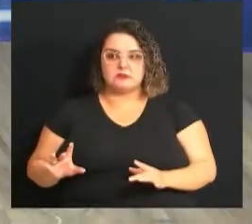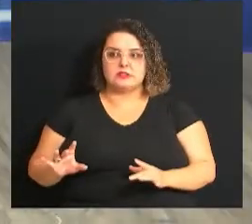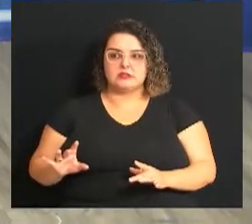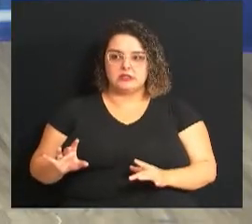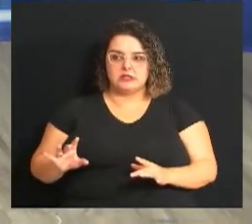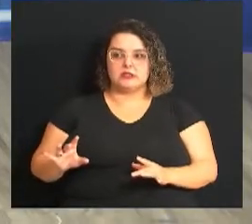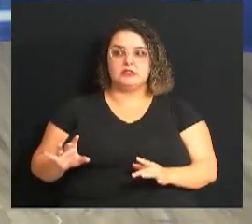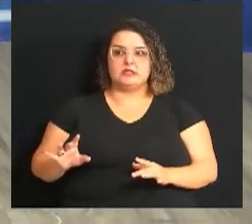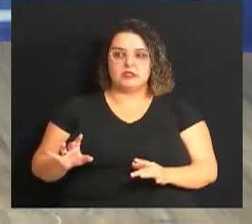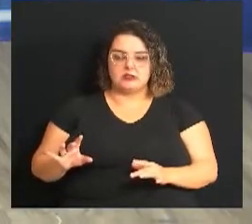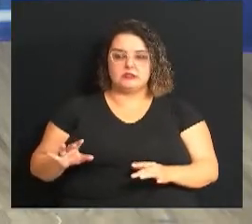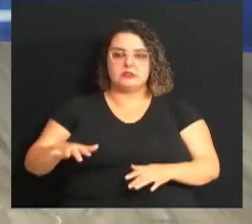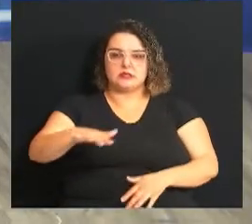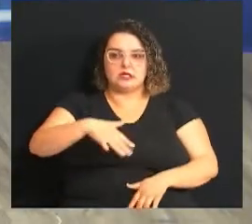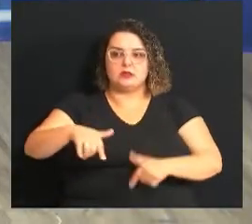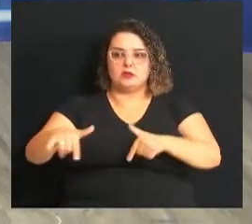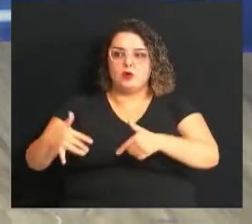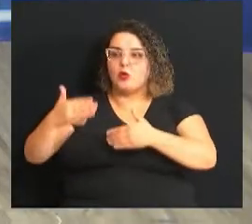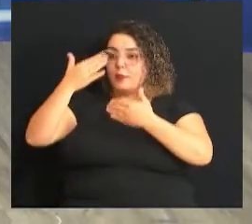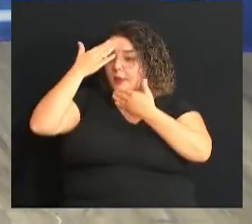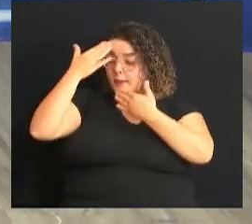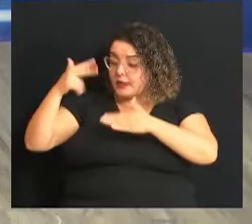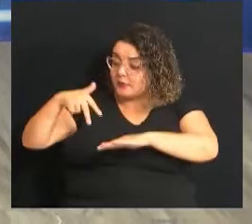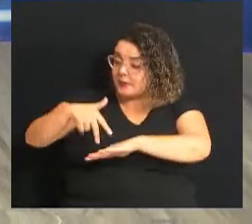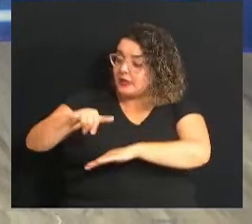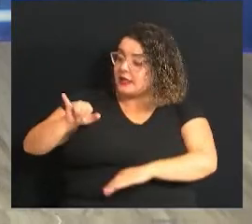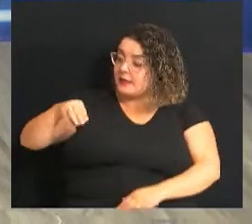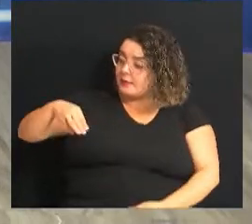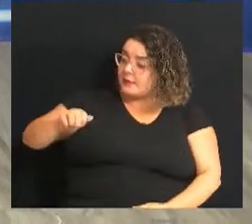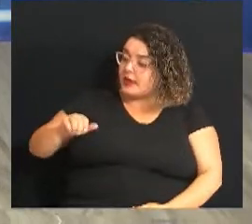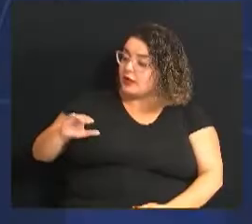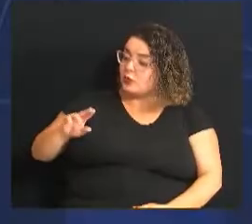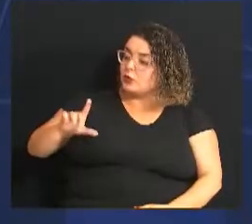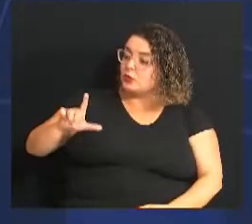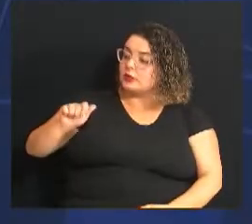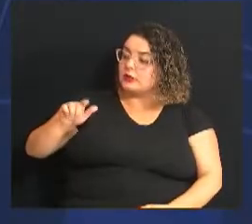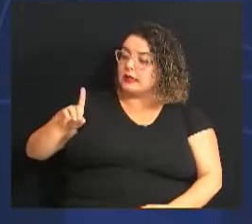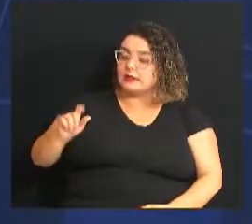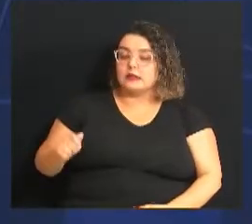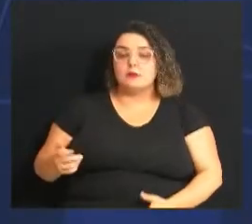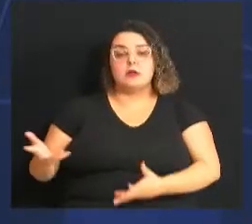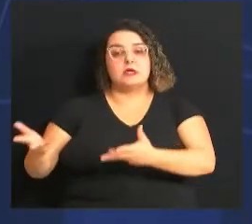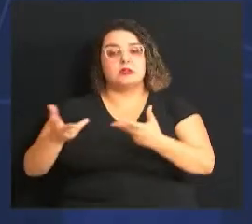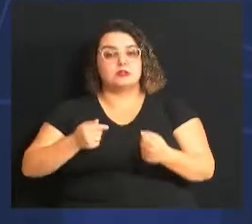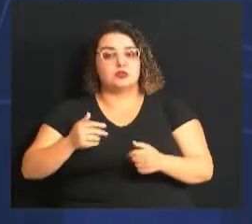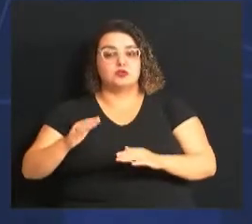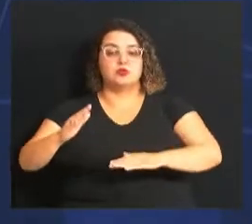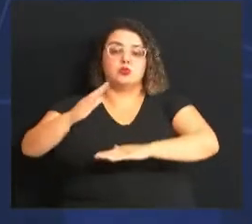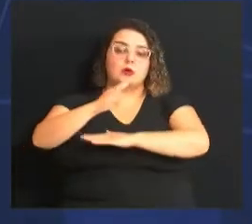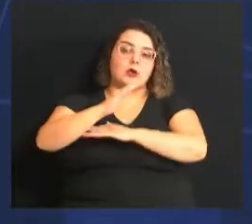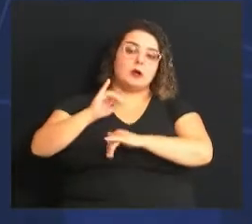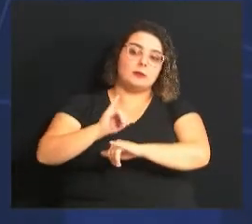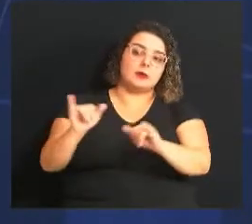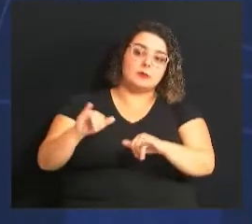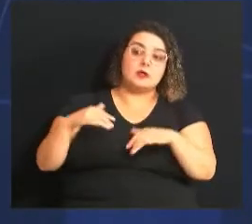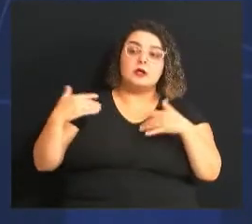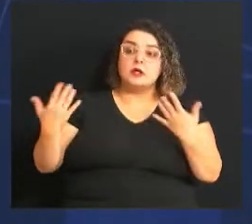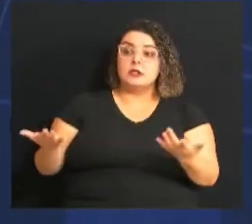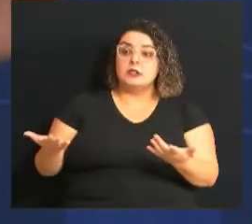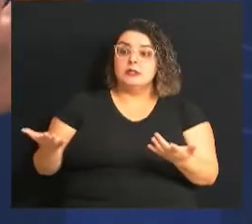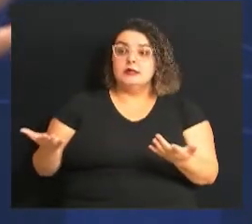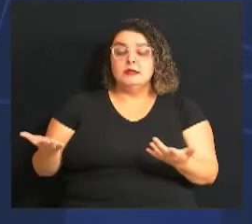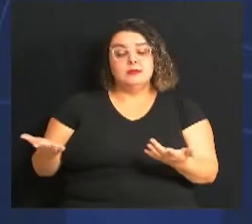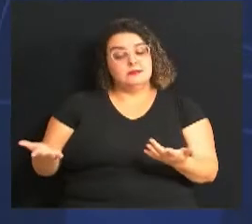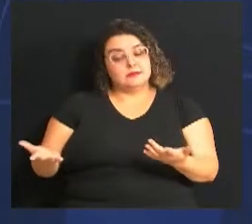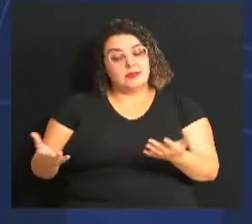pela disponibilidade do seu tempo, por ter aceito o convite para participar aqui do Câmara Notícia. Então, quer dizer que esse